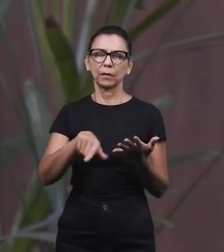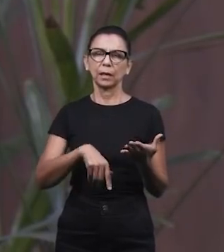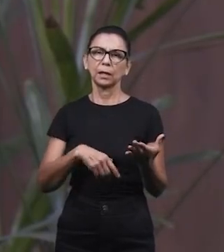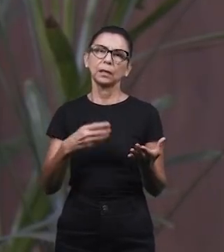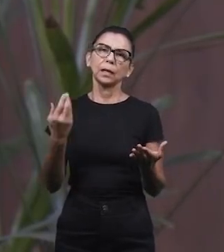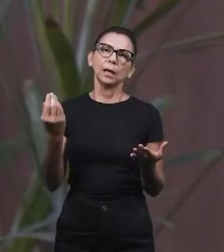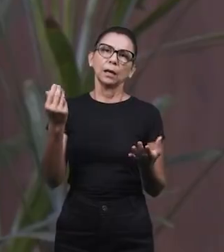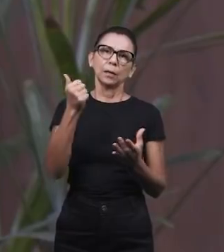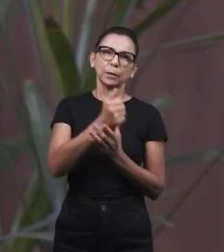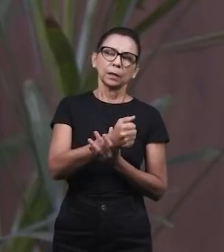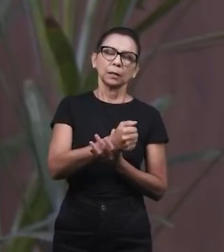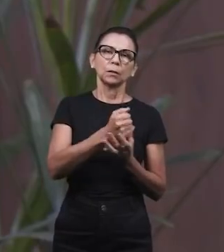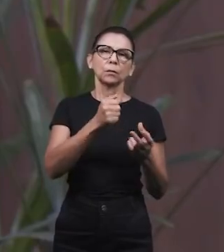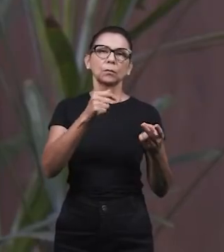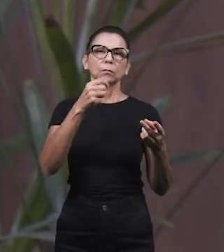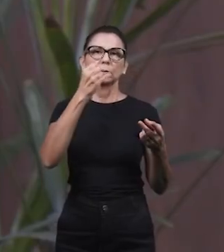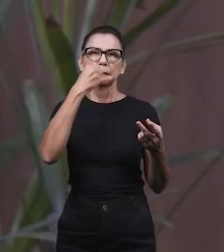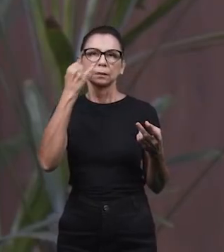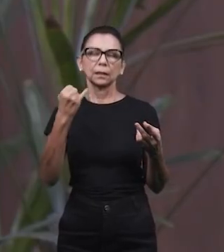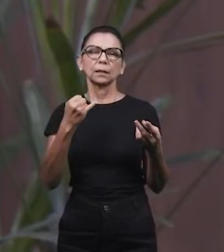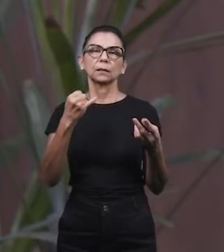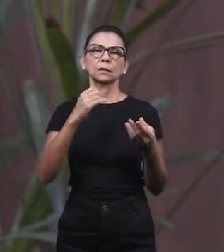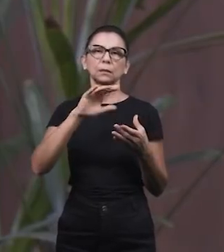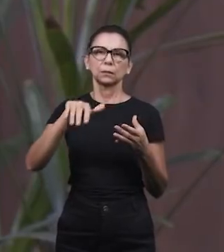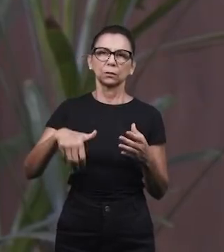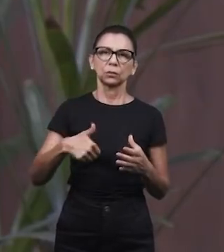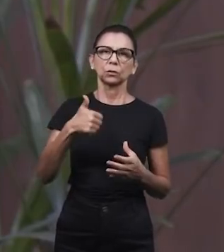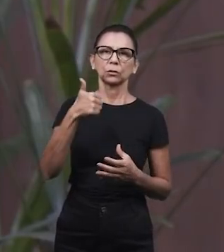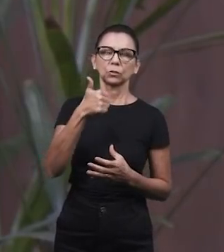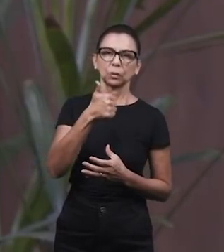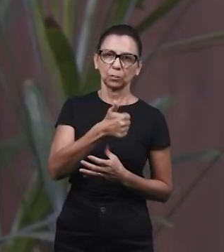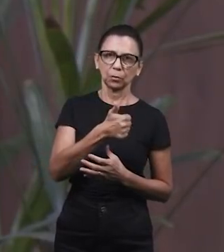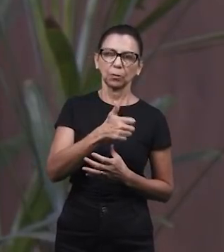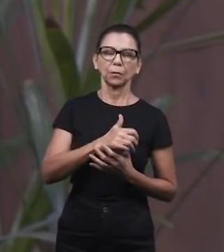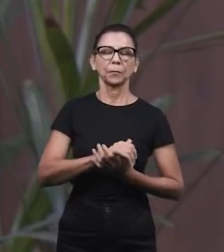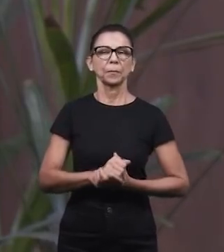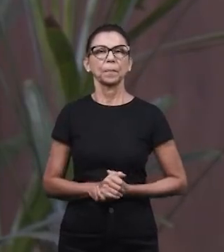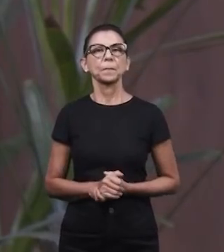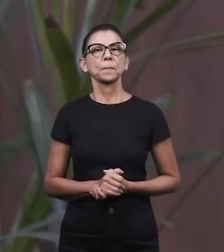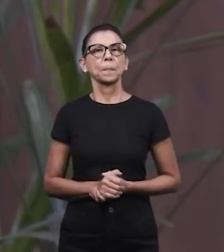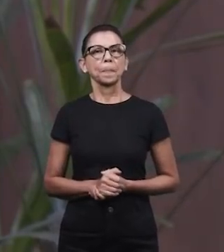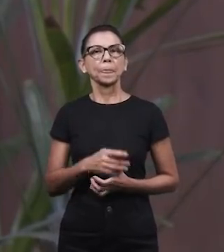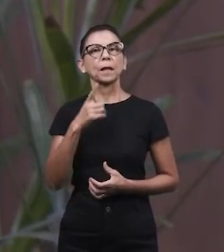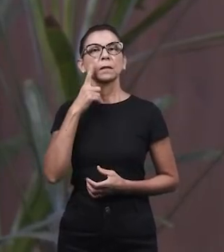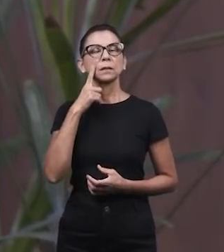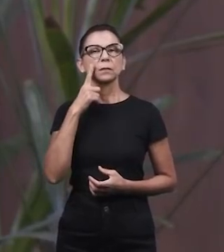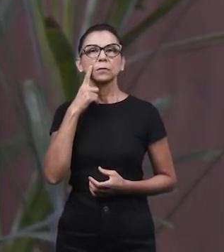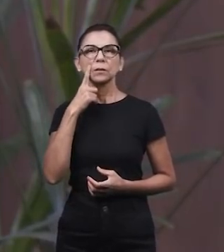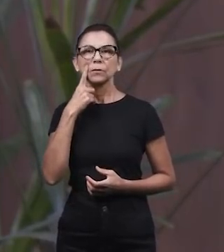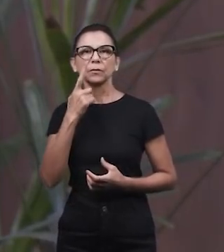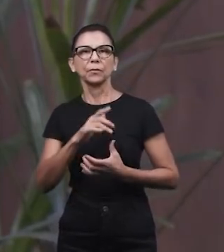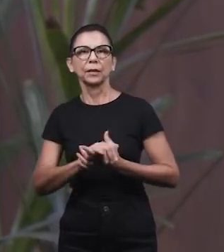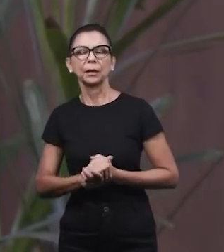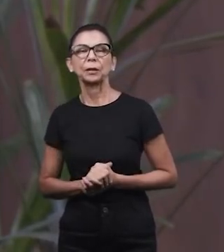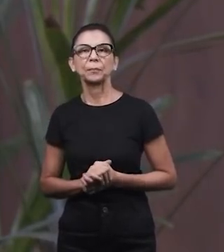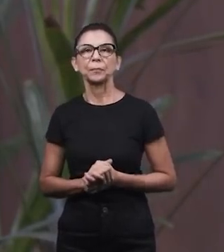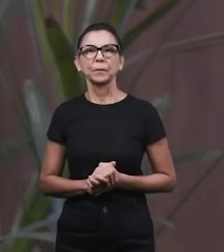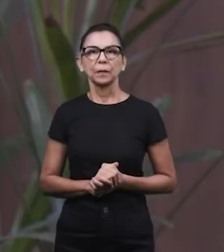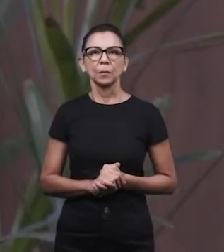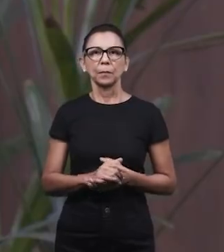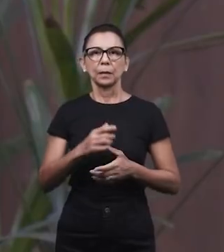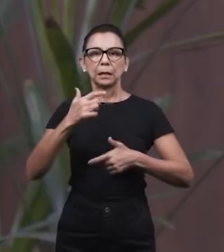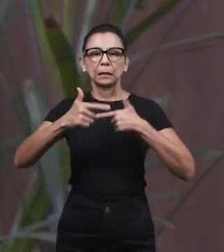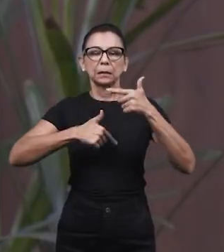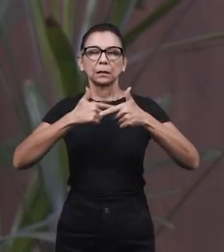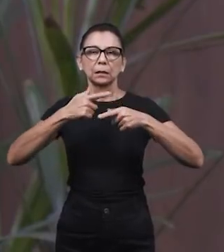Jacó, Sansão, quando ele liberta Israel do jugo dos filisteus. Então você vai ver ali a figura de